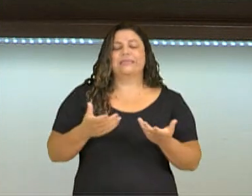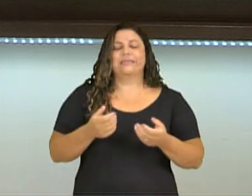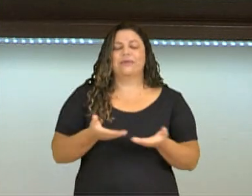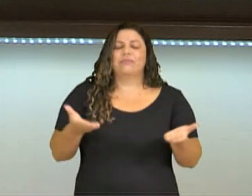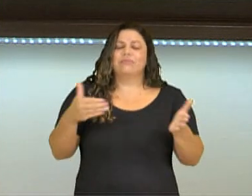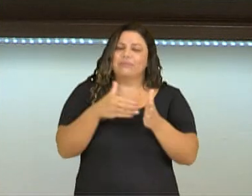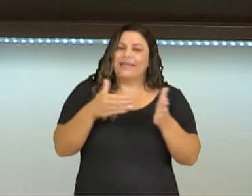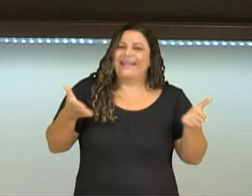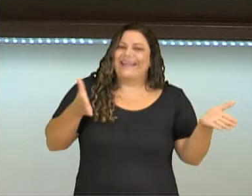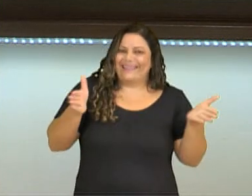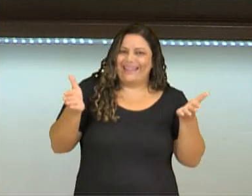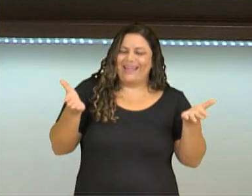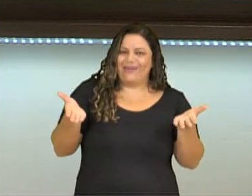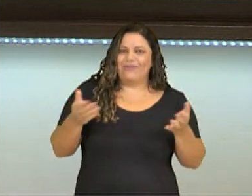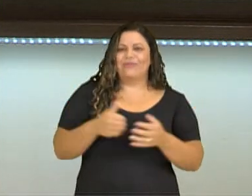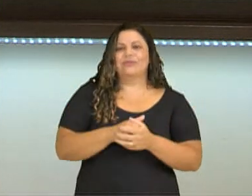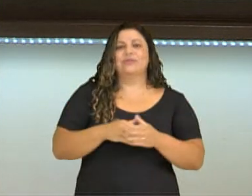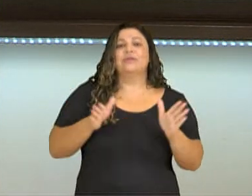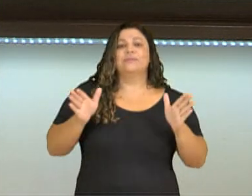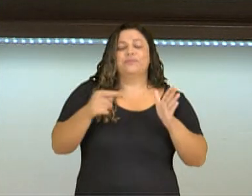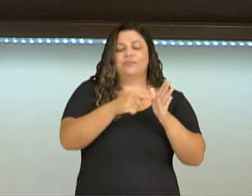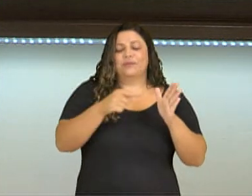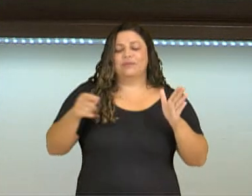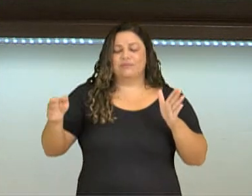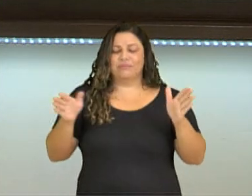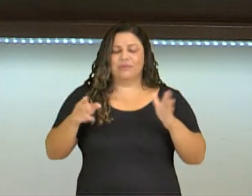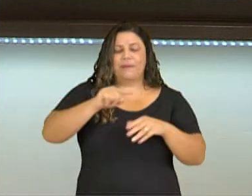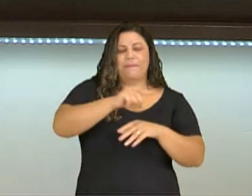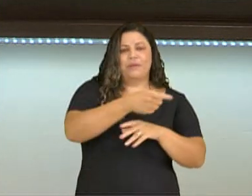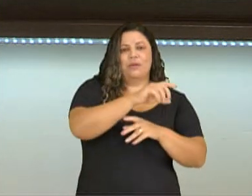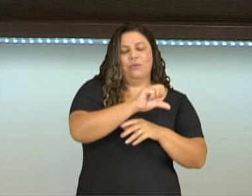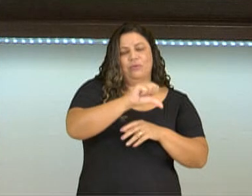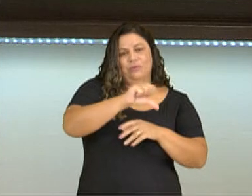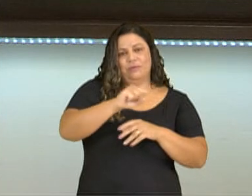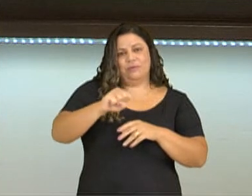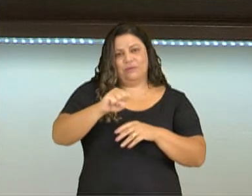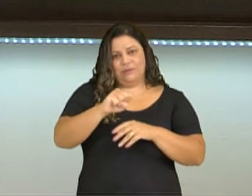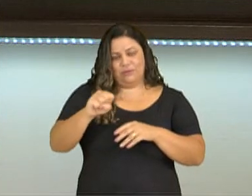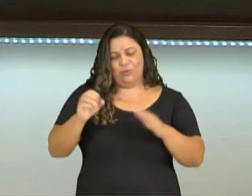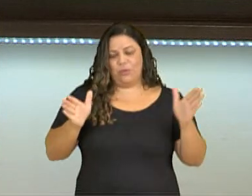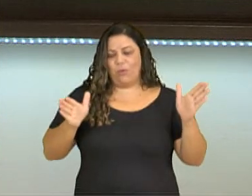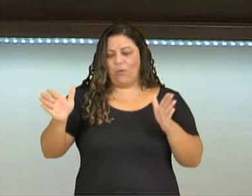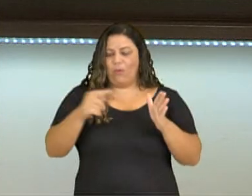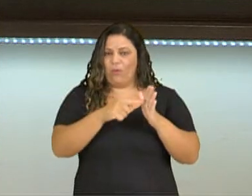até hoje, data de 1988, e dentre outras